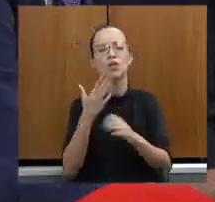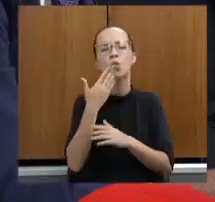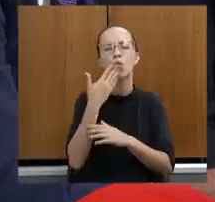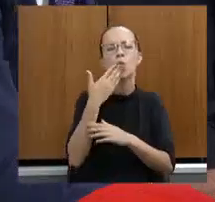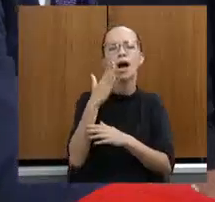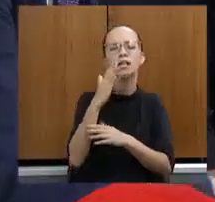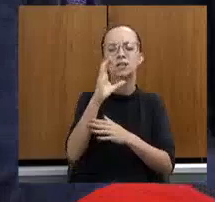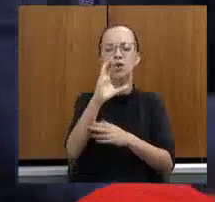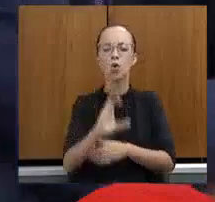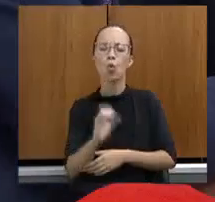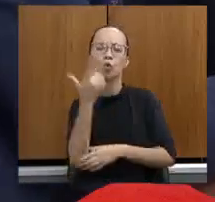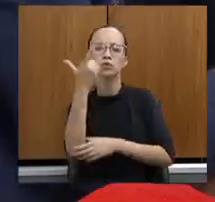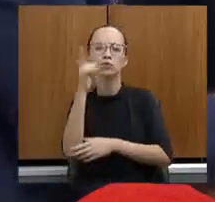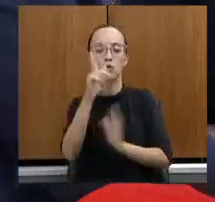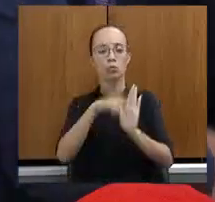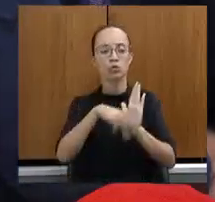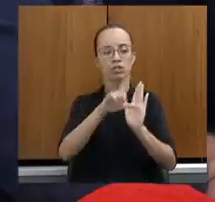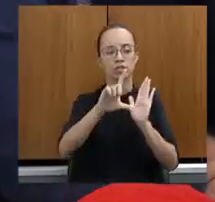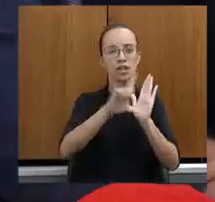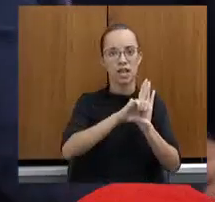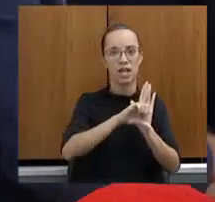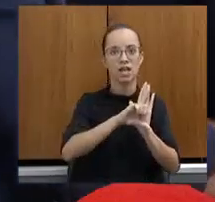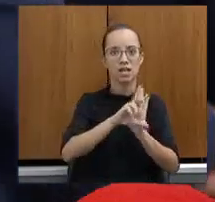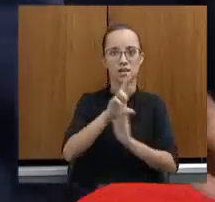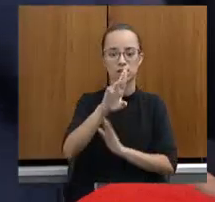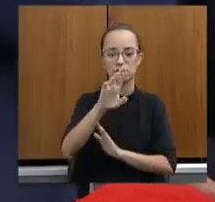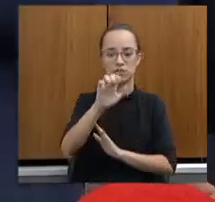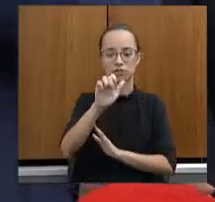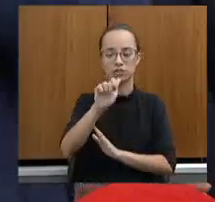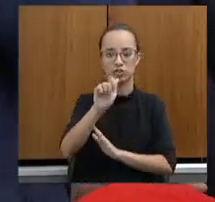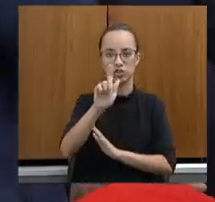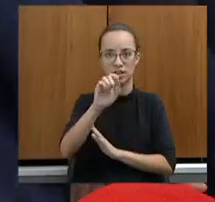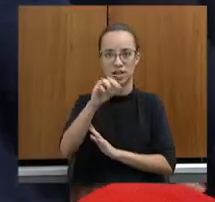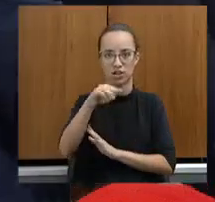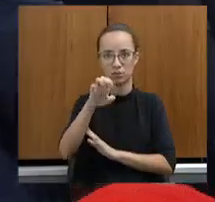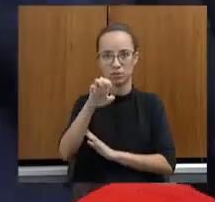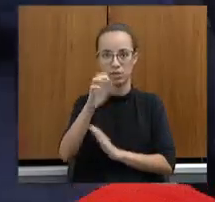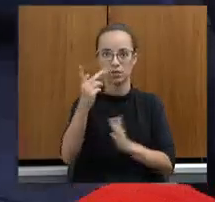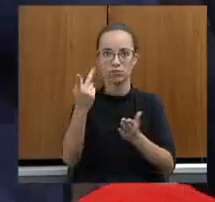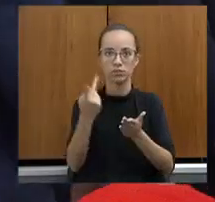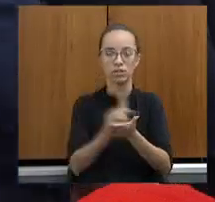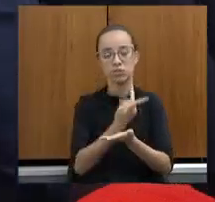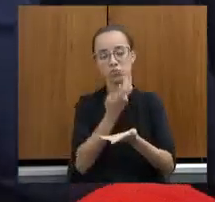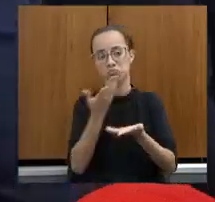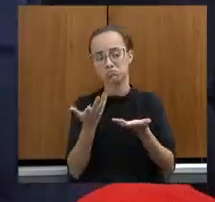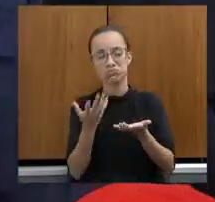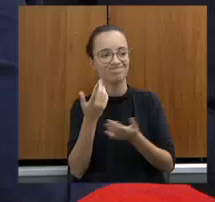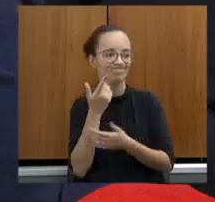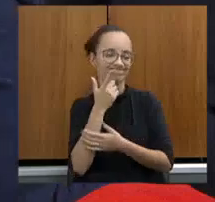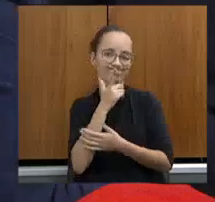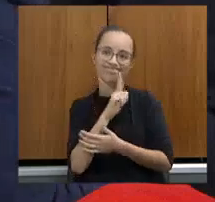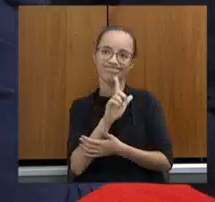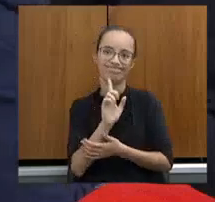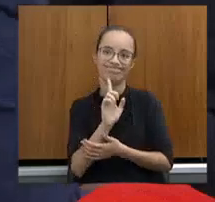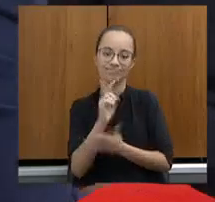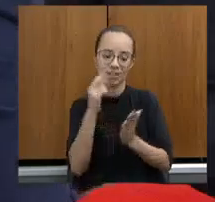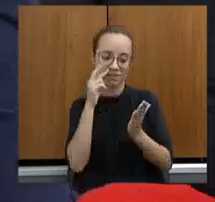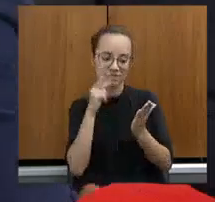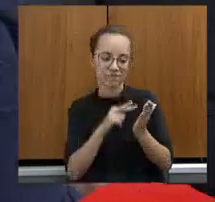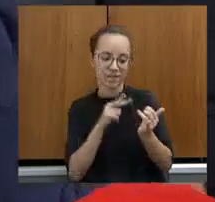outras comissões o projeto de lei do regime de recuperação fiscal É transitaria mas